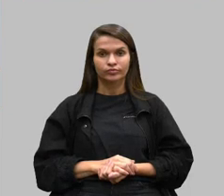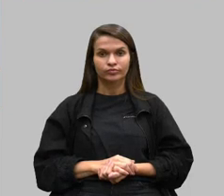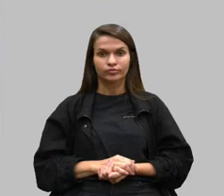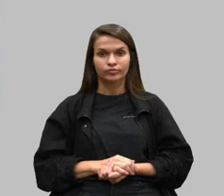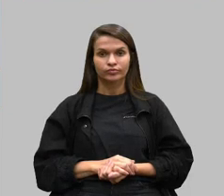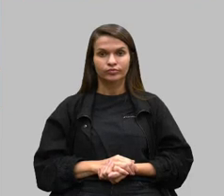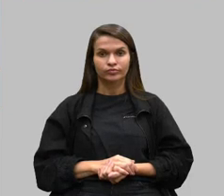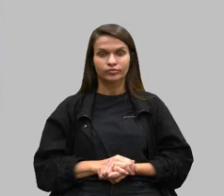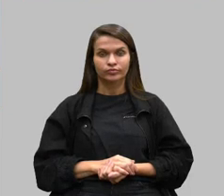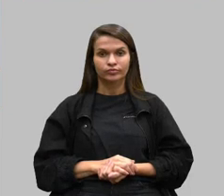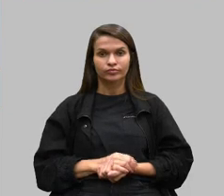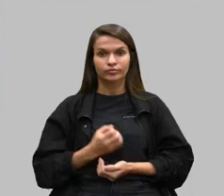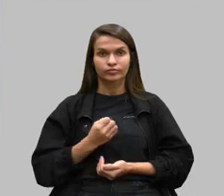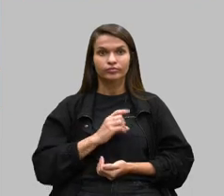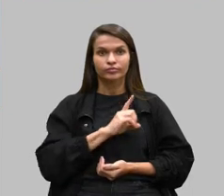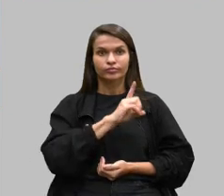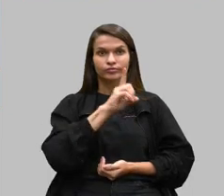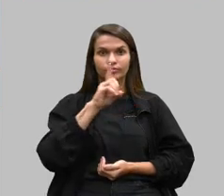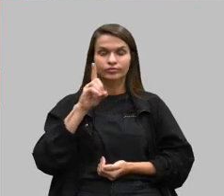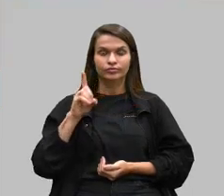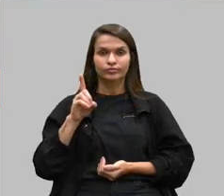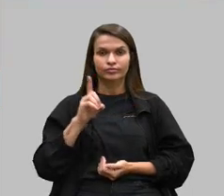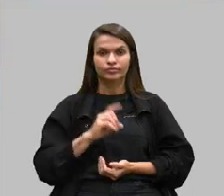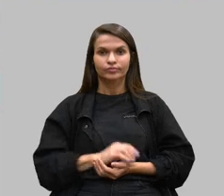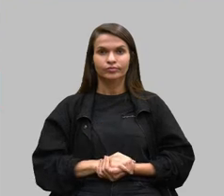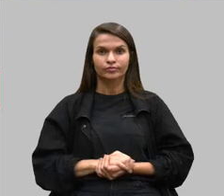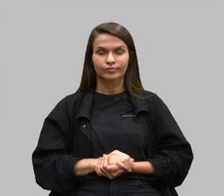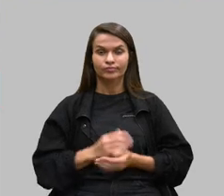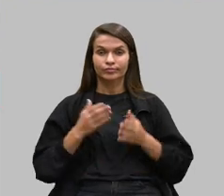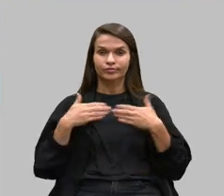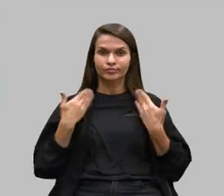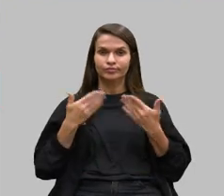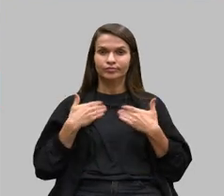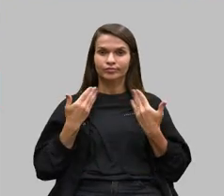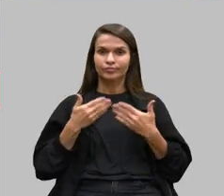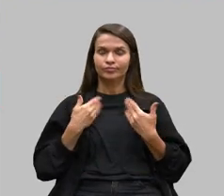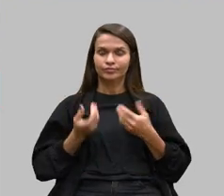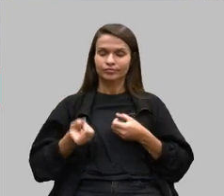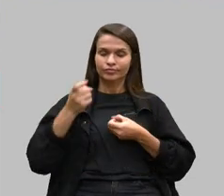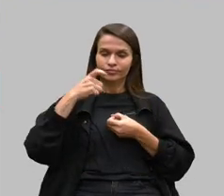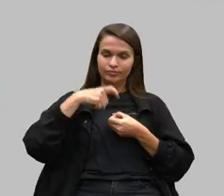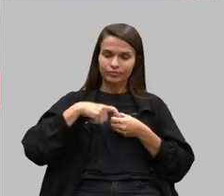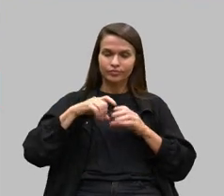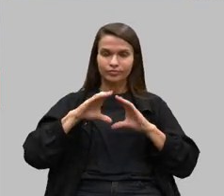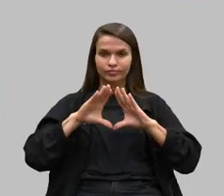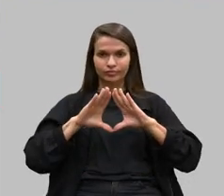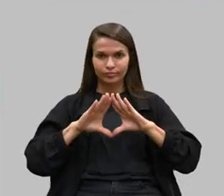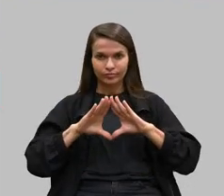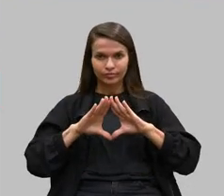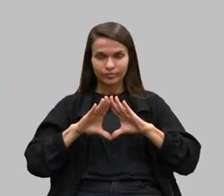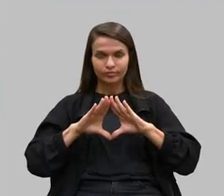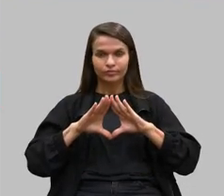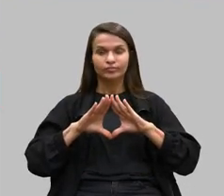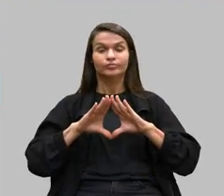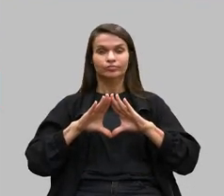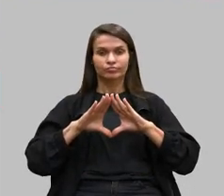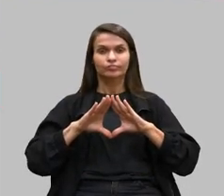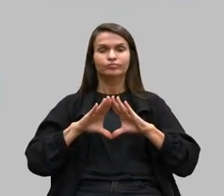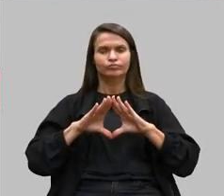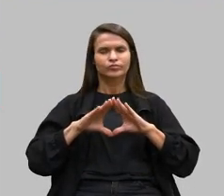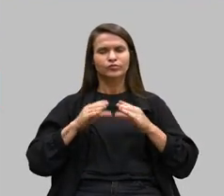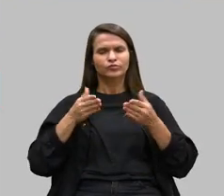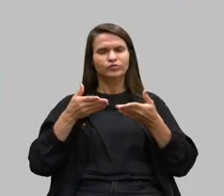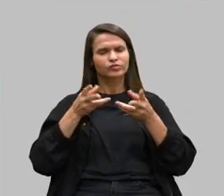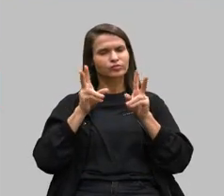bom bom dia é uma alegria muito grande retornar a Assembleia Legislativa e por um tema